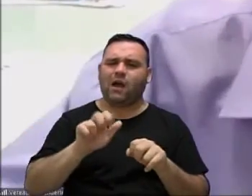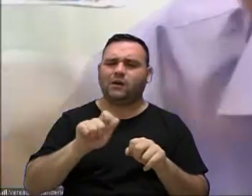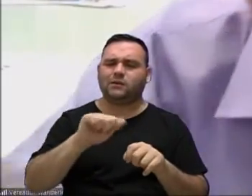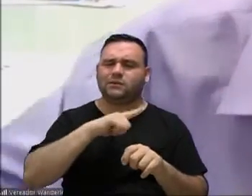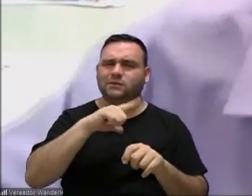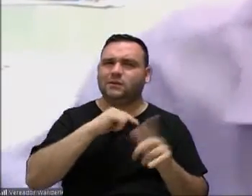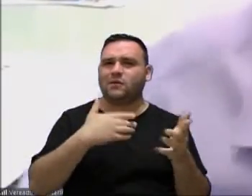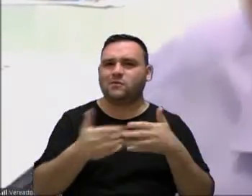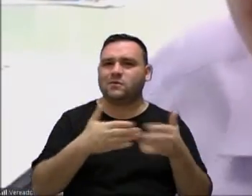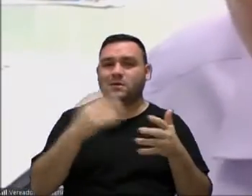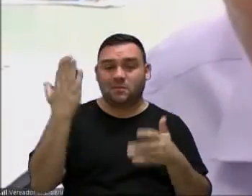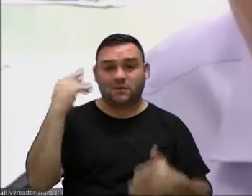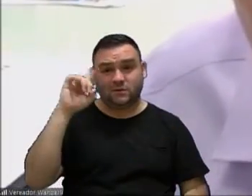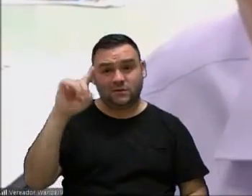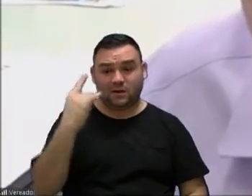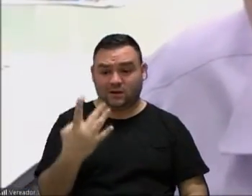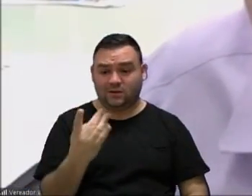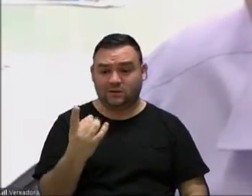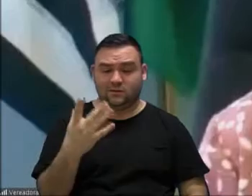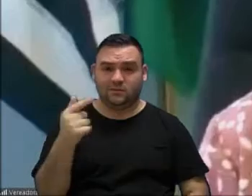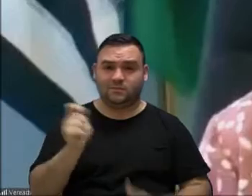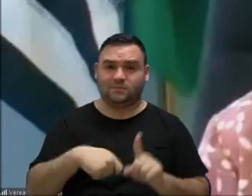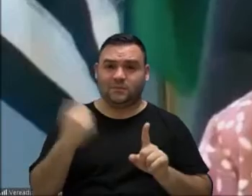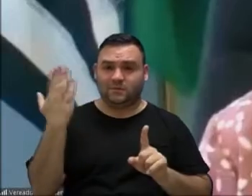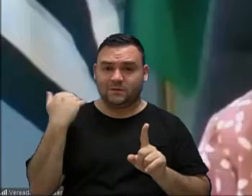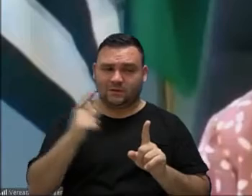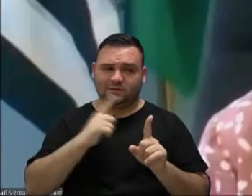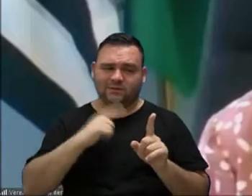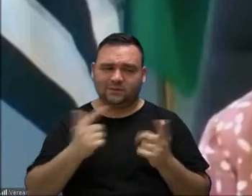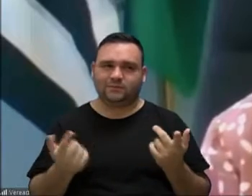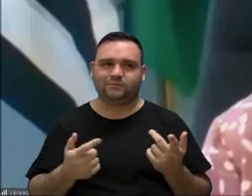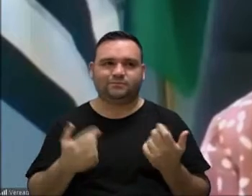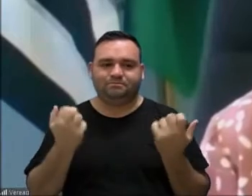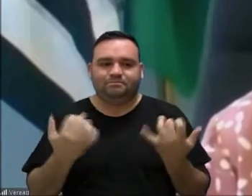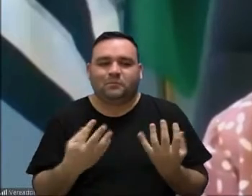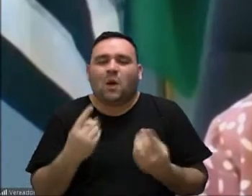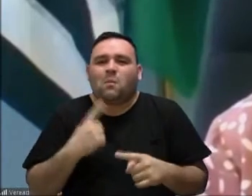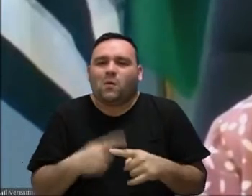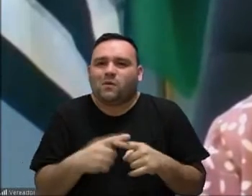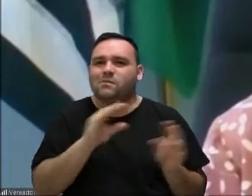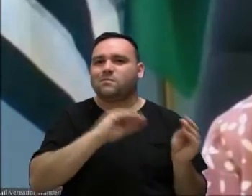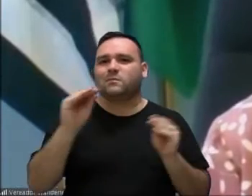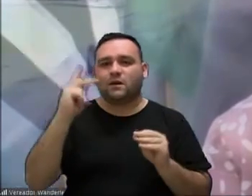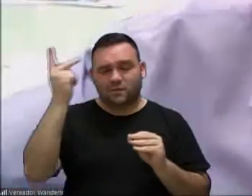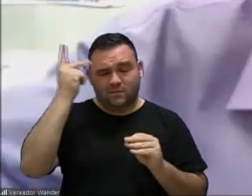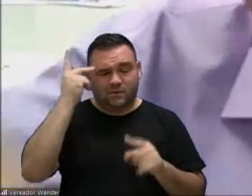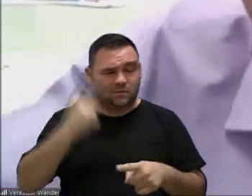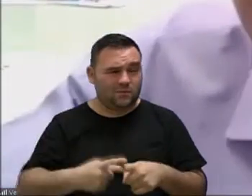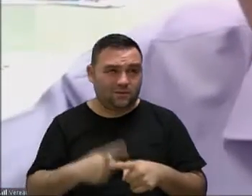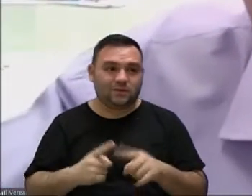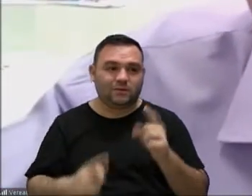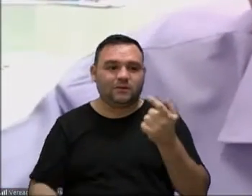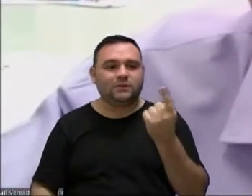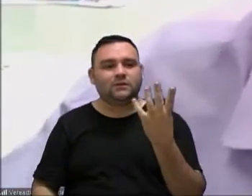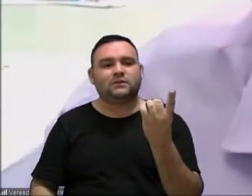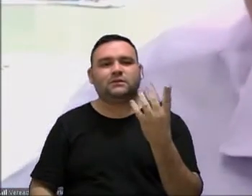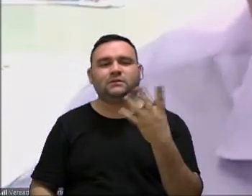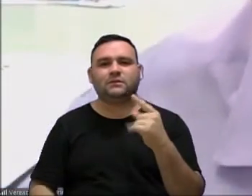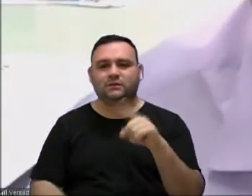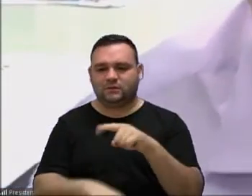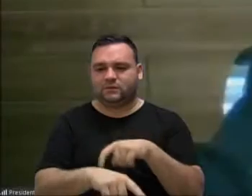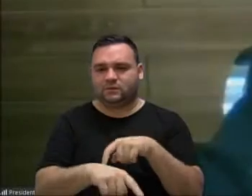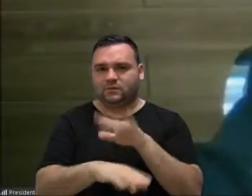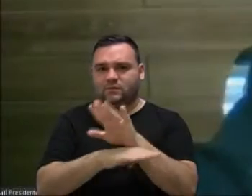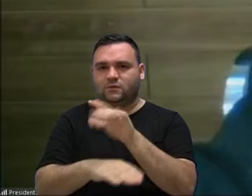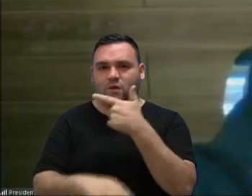vaga no dia 14 do mês passado. Perfeito, mas tem indignação. indignação é do dia 14 e até o dia... Vereador, a senhora